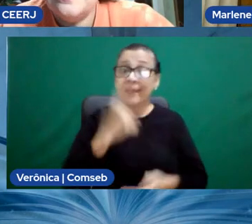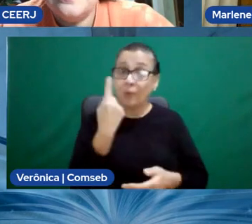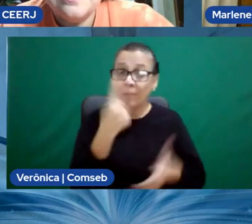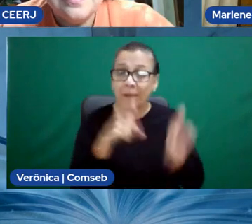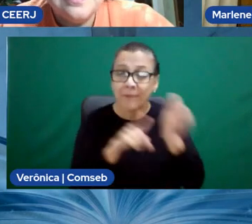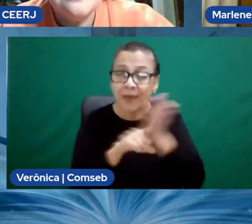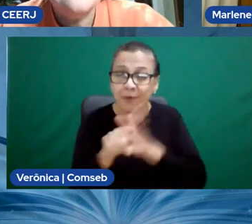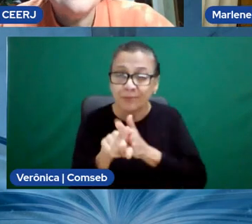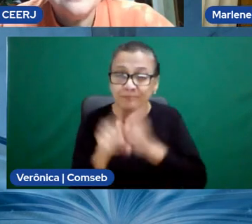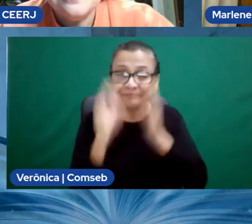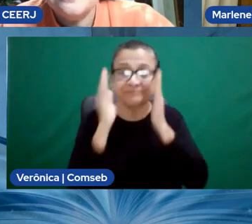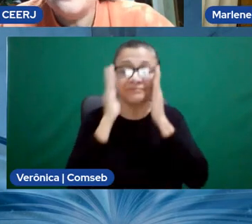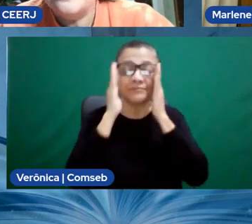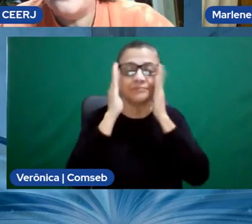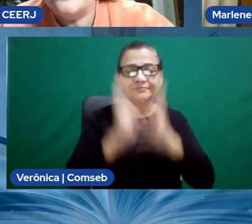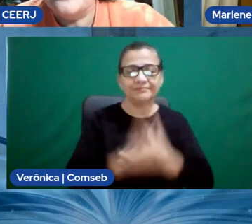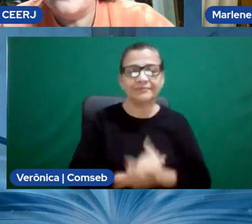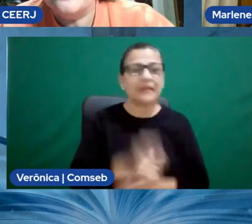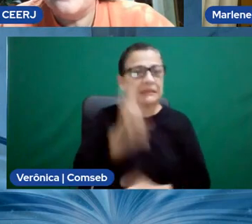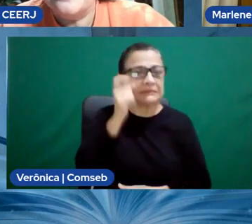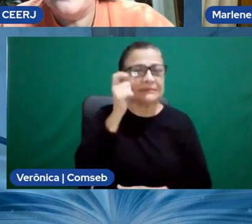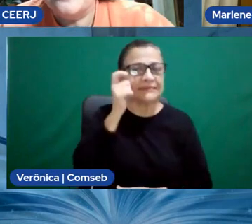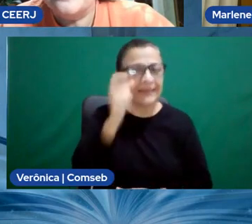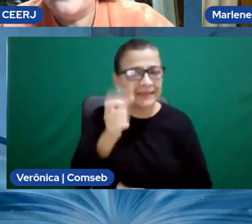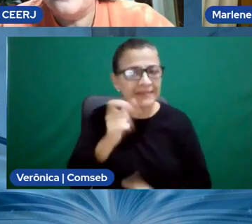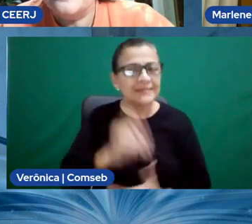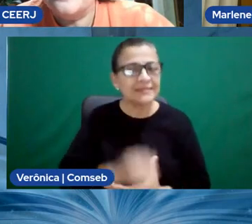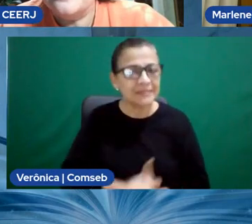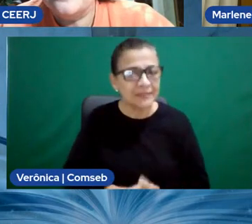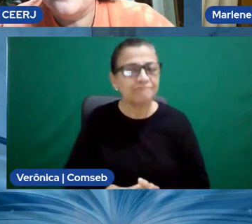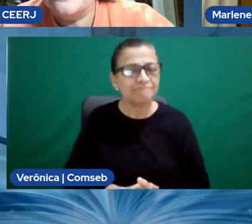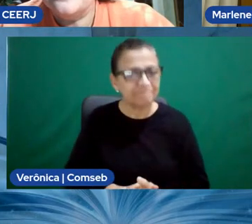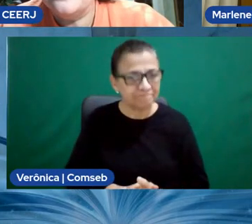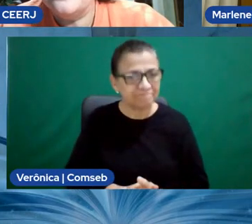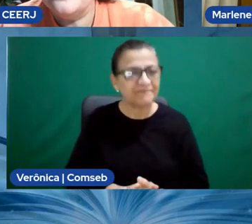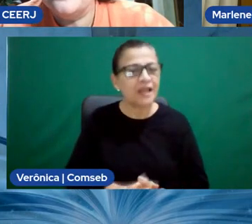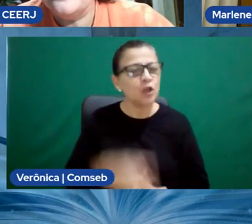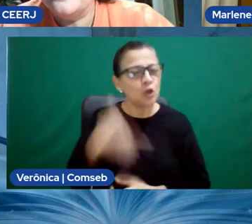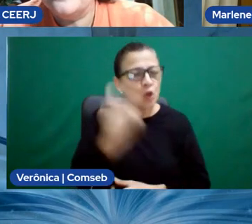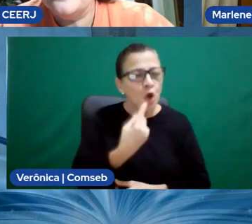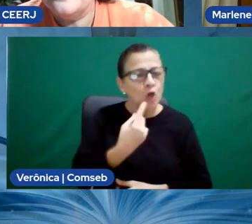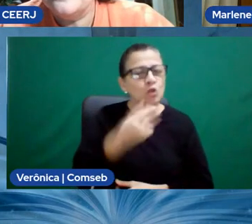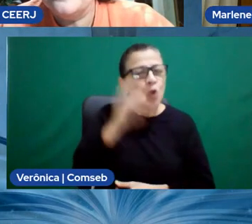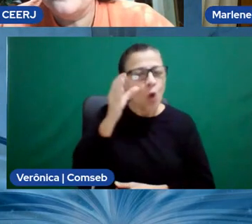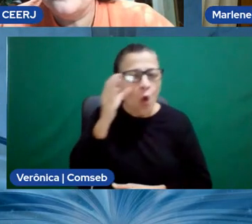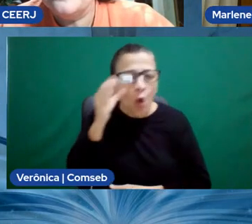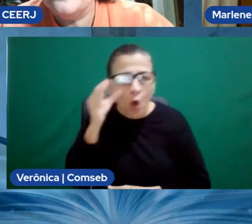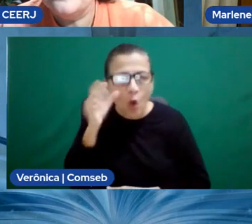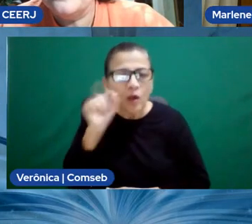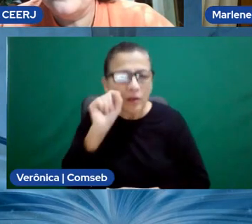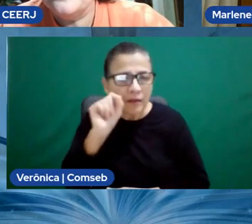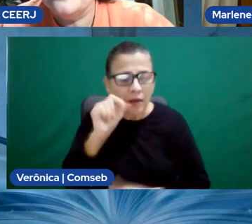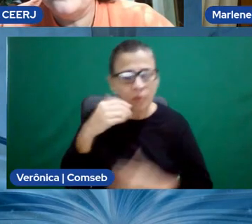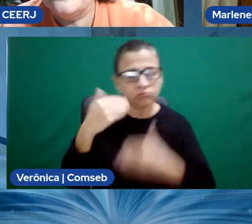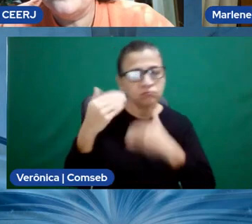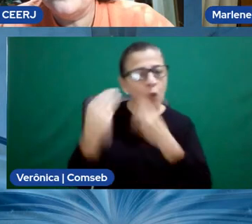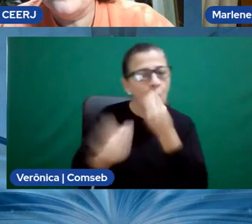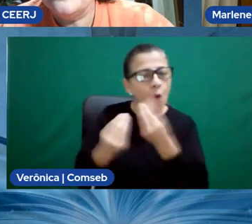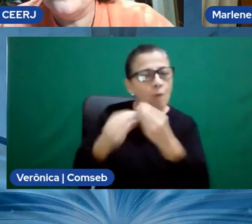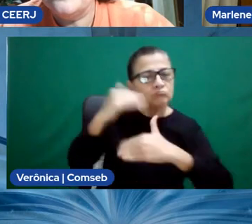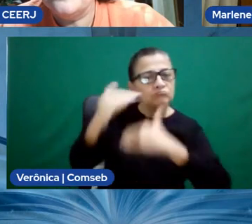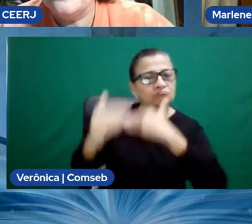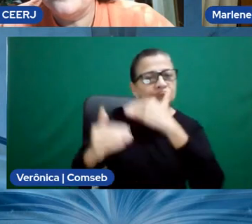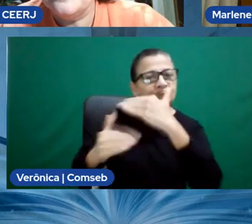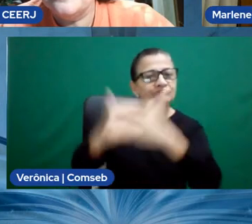Obrigado, Marlene. É muito interessante a gente ir observando esse, da questão do processo evolutivo